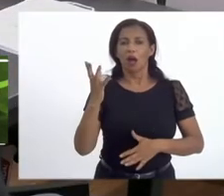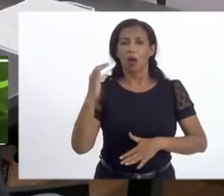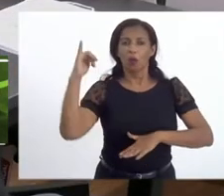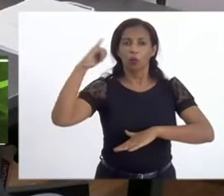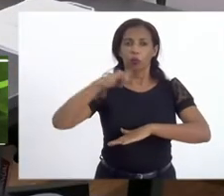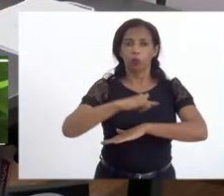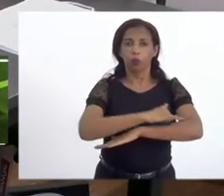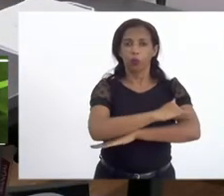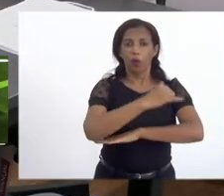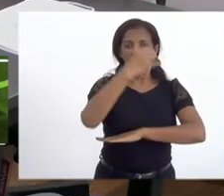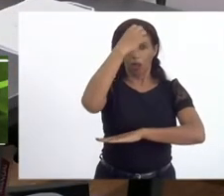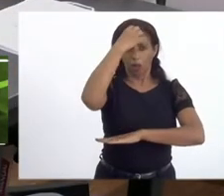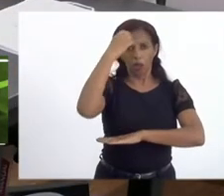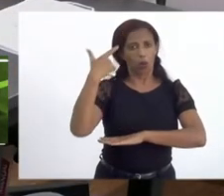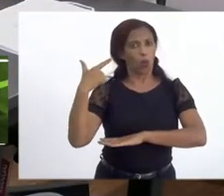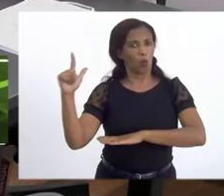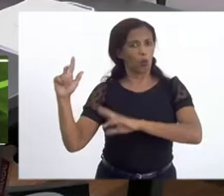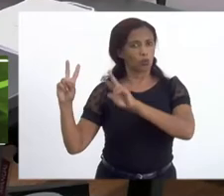assunto?